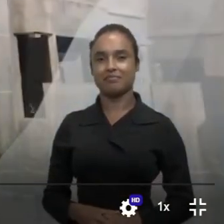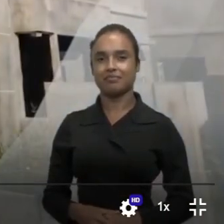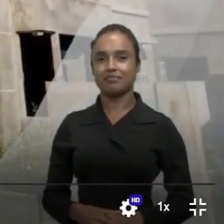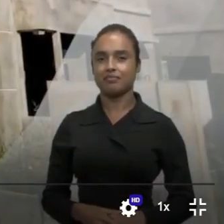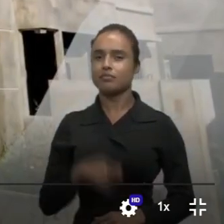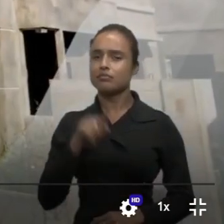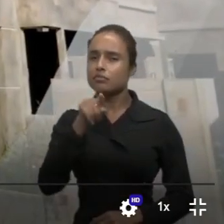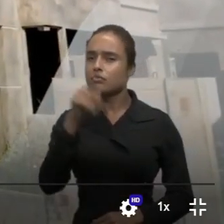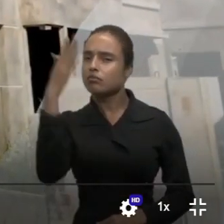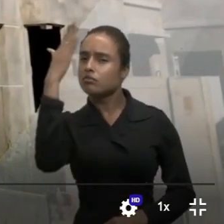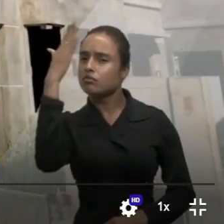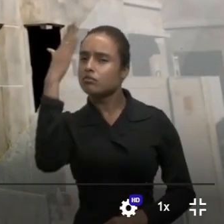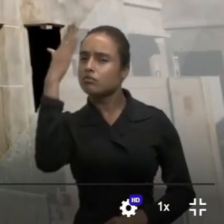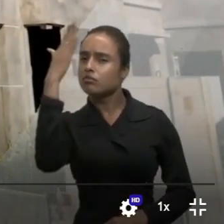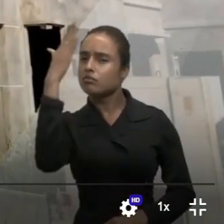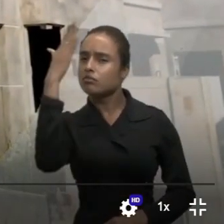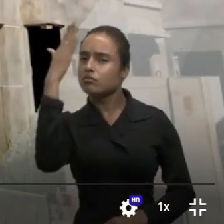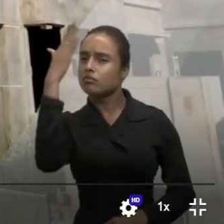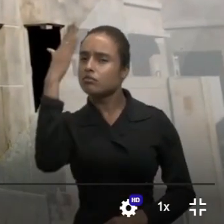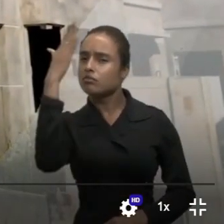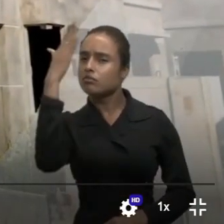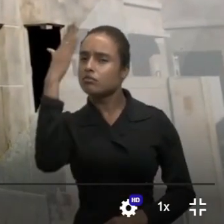Você sabe o que essas imagens